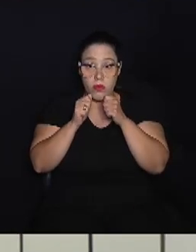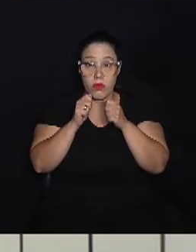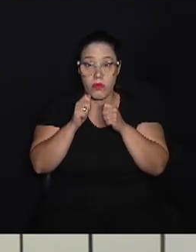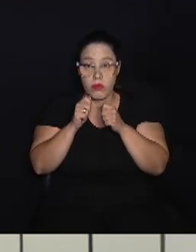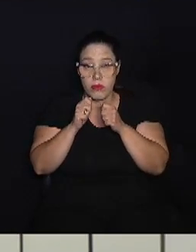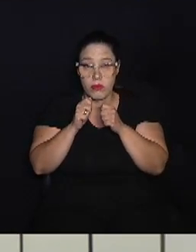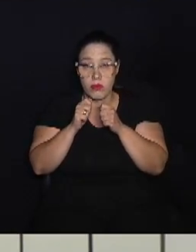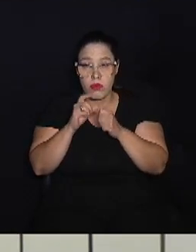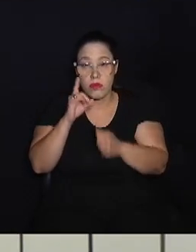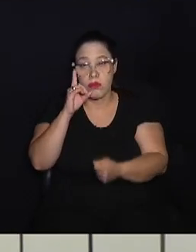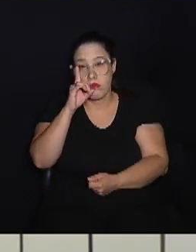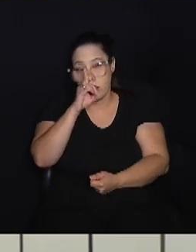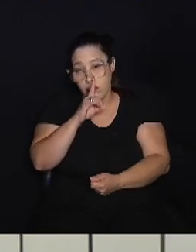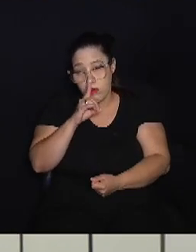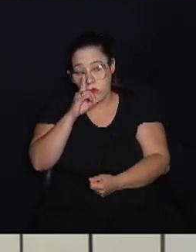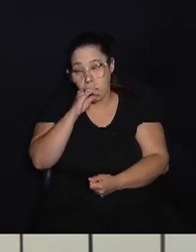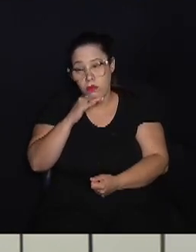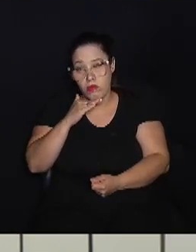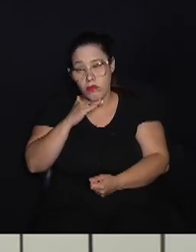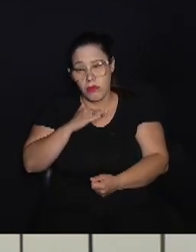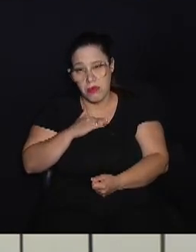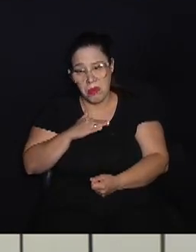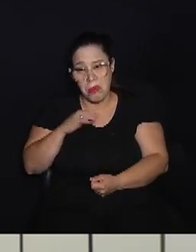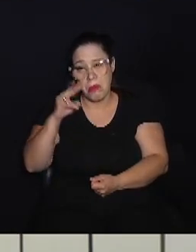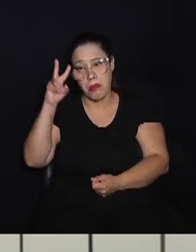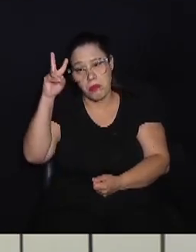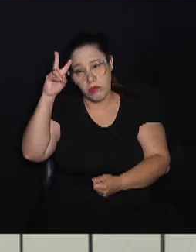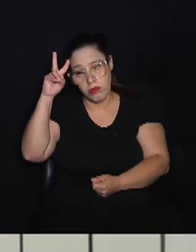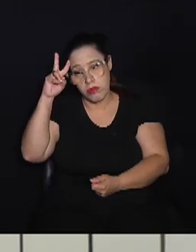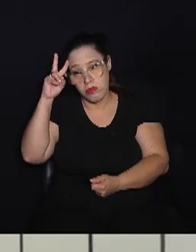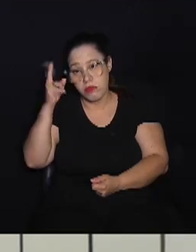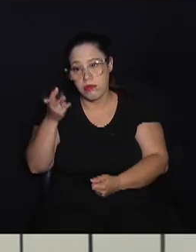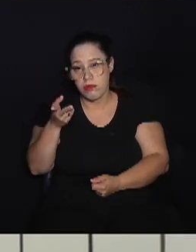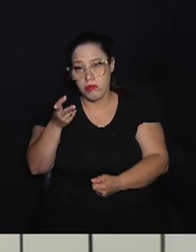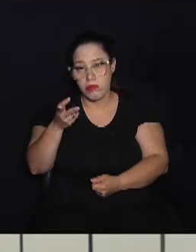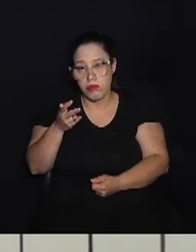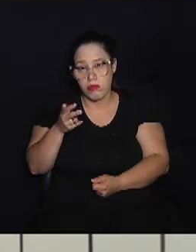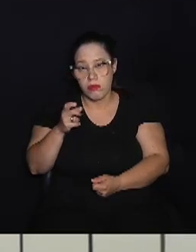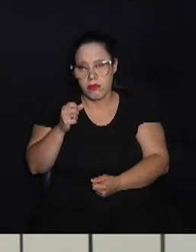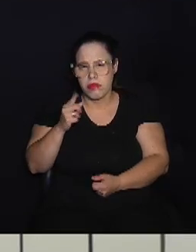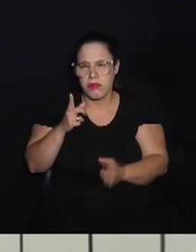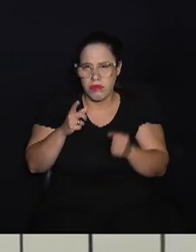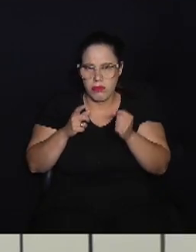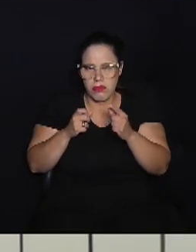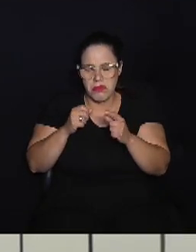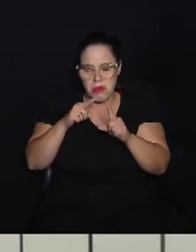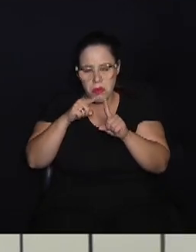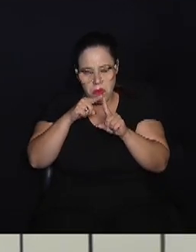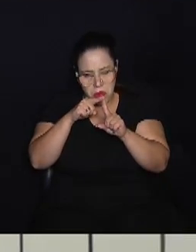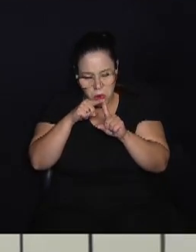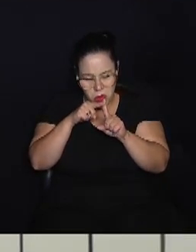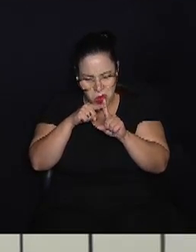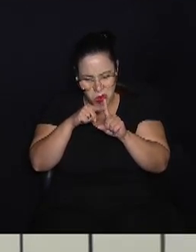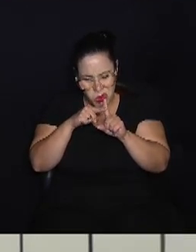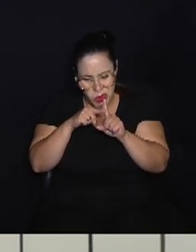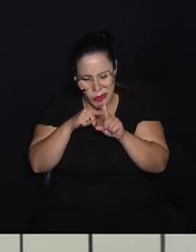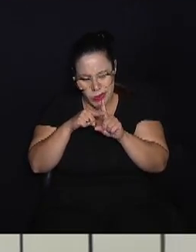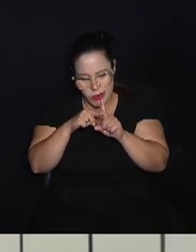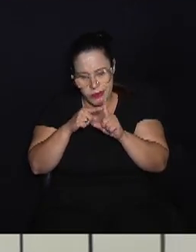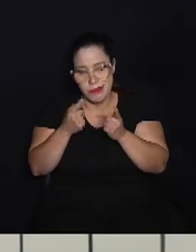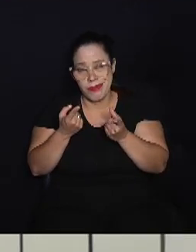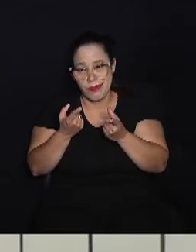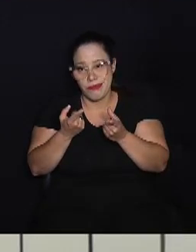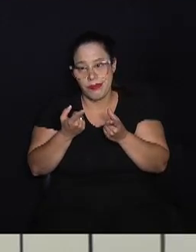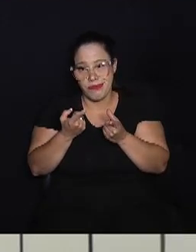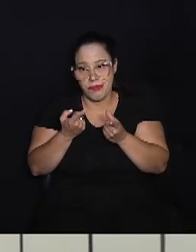é que a partir do finalzinho de domingo para segunda-feira, a gente tem uma pequena queda aí de temperatura devido